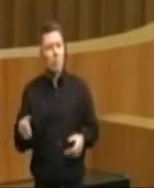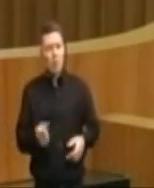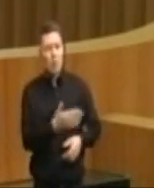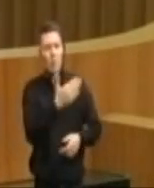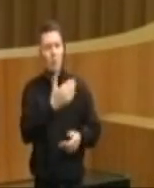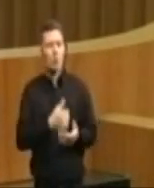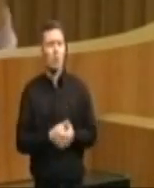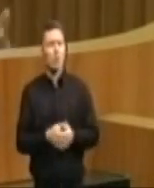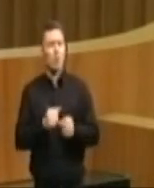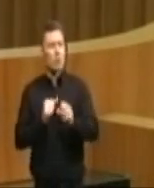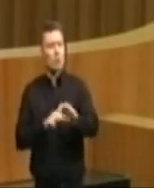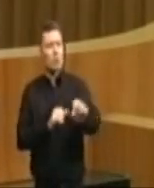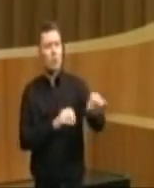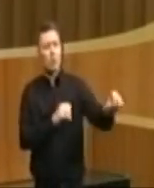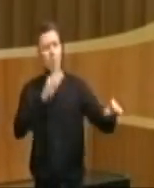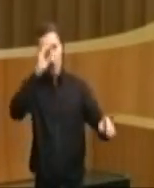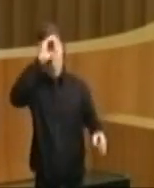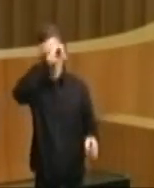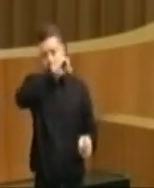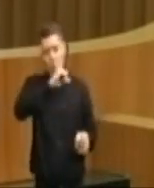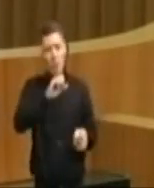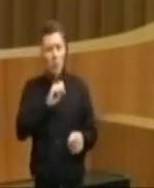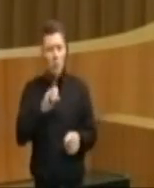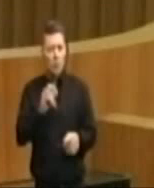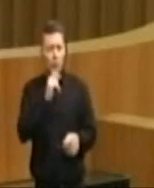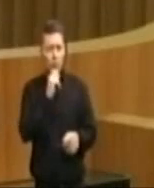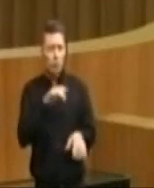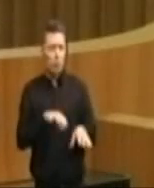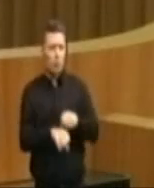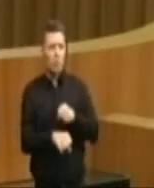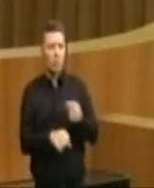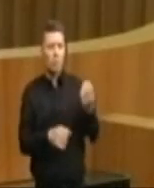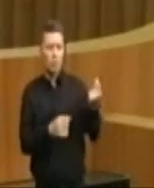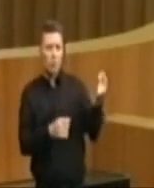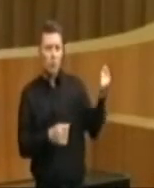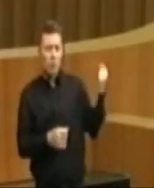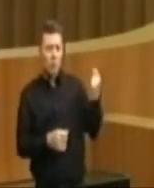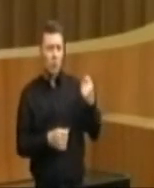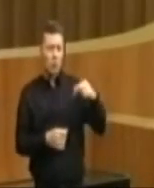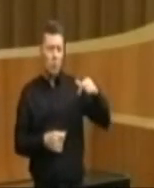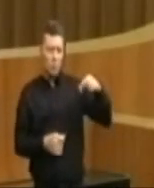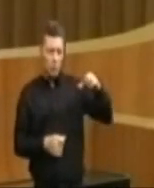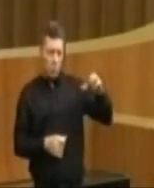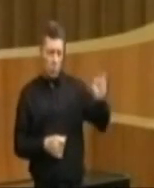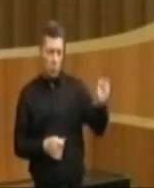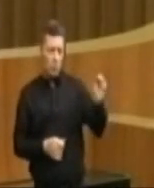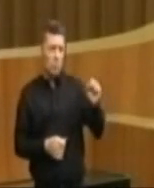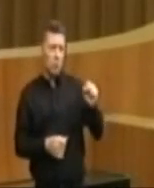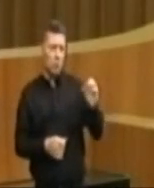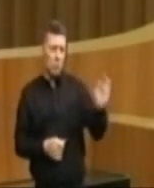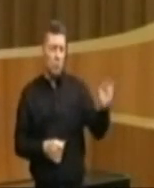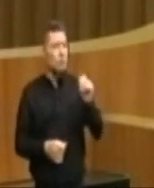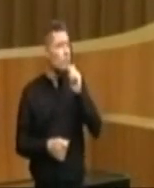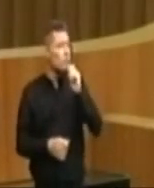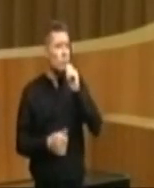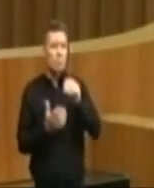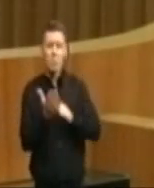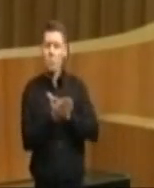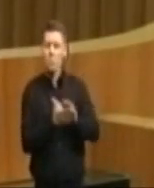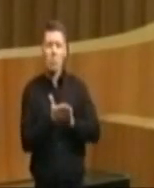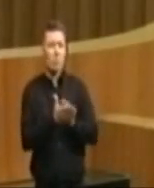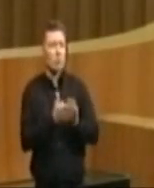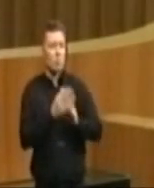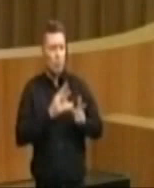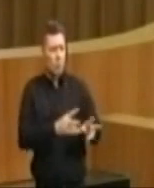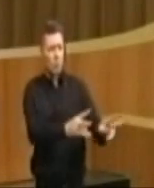de ensino-aprendizagem, se ele está com uma formação da década de 80, da década de 90 e ele não tem uma formação continuada de